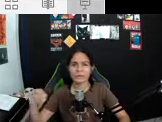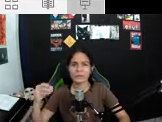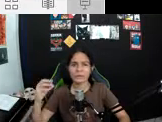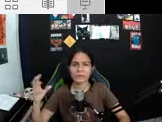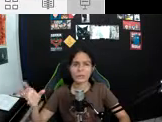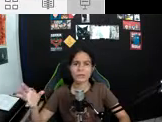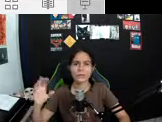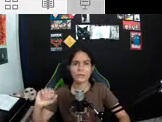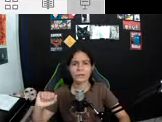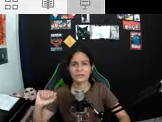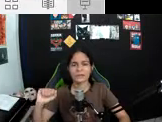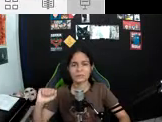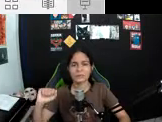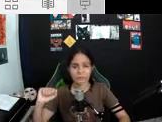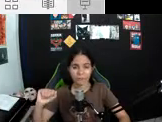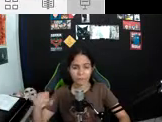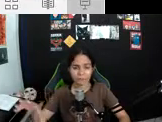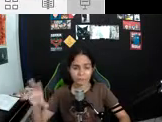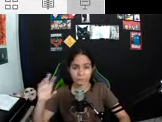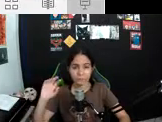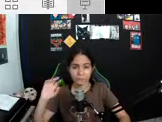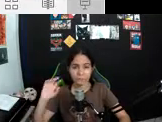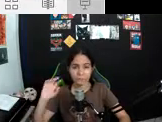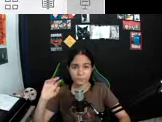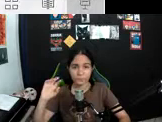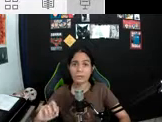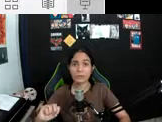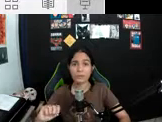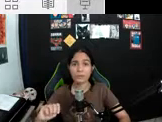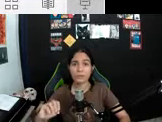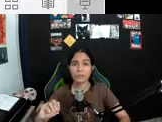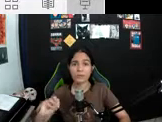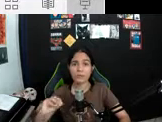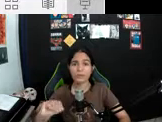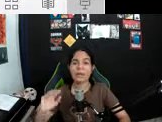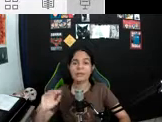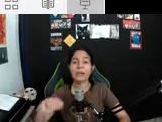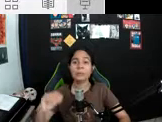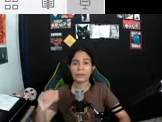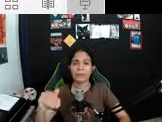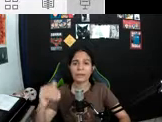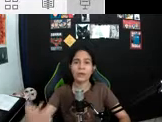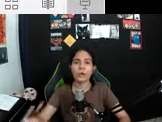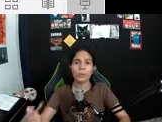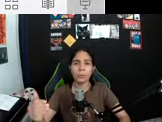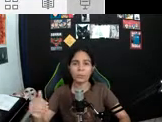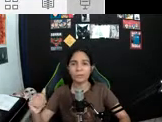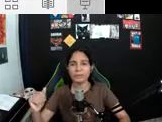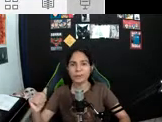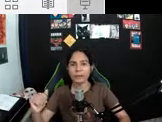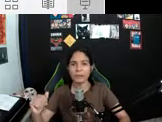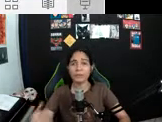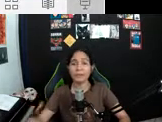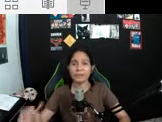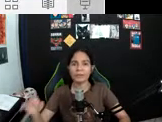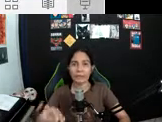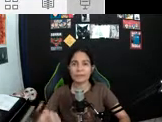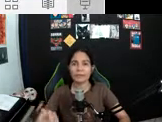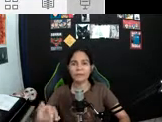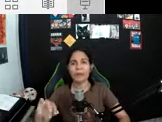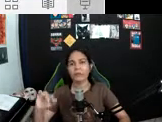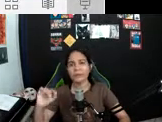algo diferente, como a gente já viu em várias situações. Os conselhos vão proteger a sociedade para que o profissional ali